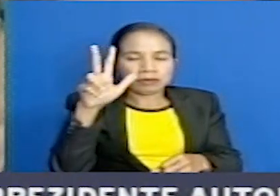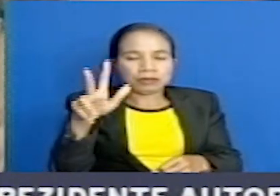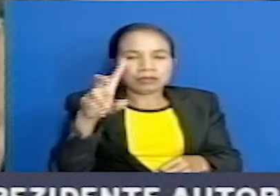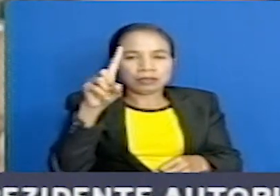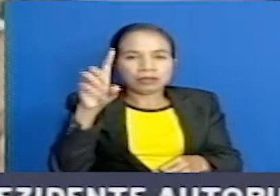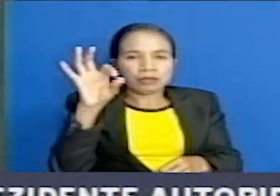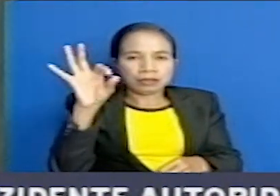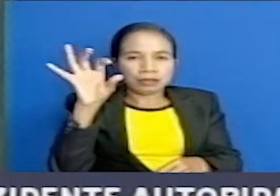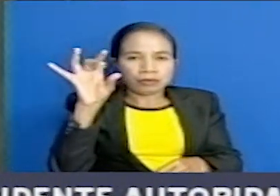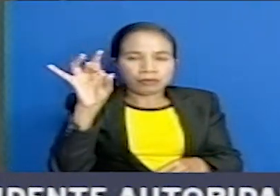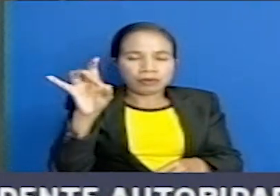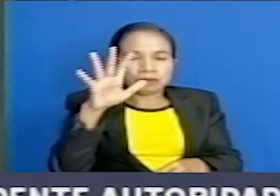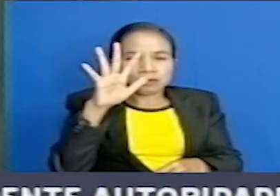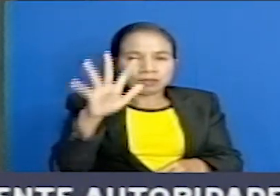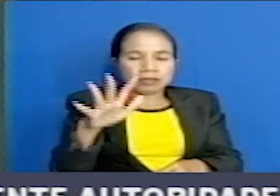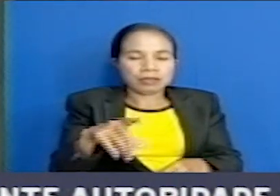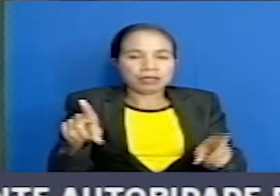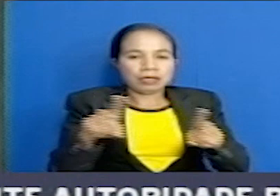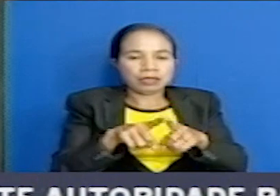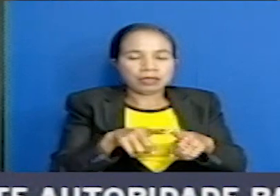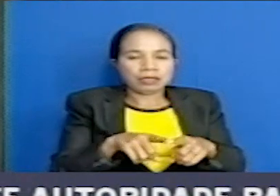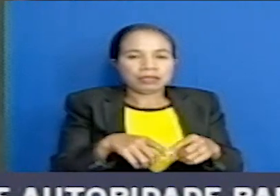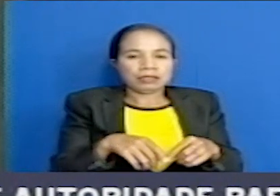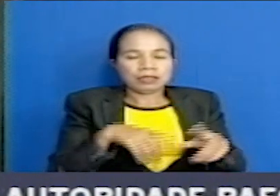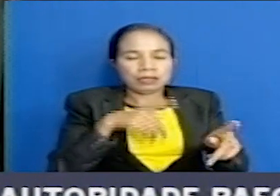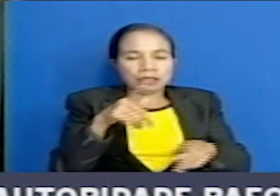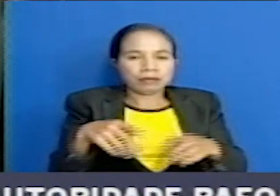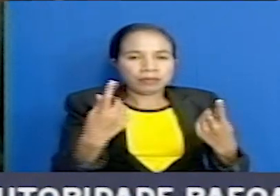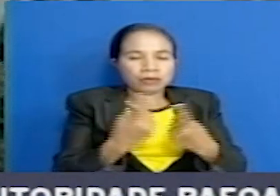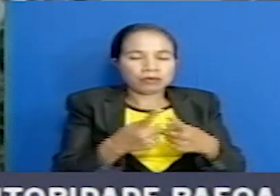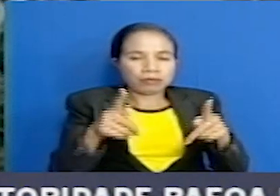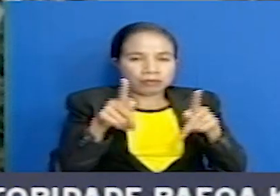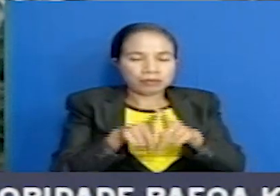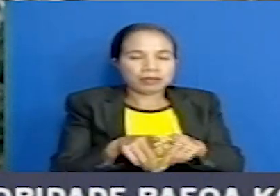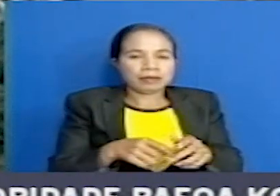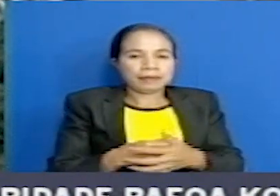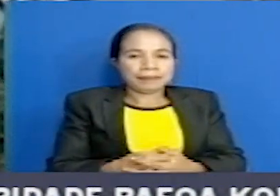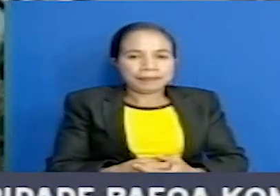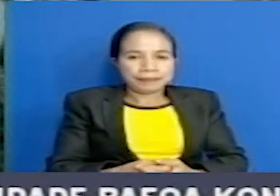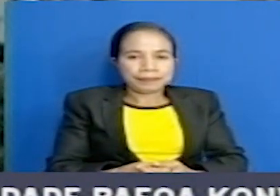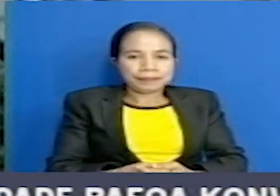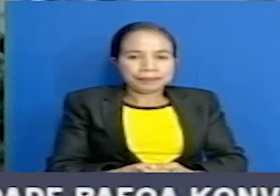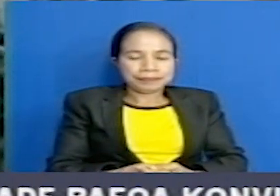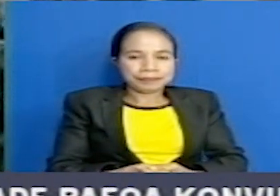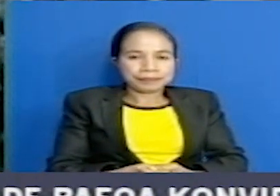Inda Tusia Walunulu Racing Lima, Nudar Soldado, Companhia Autônoma, Cuba.